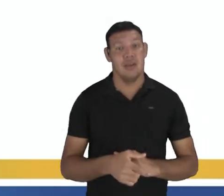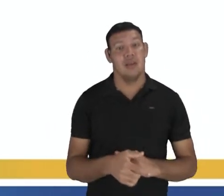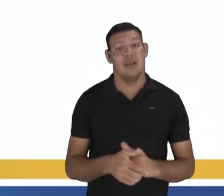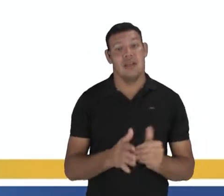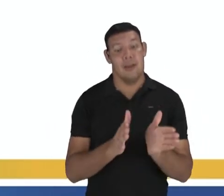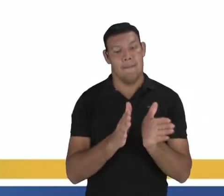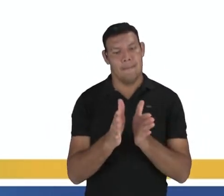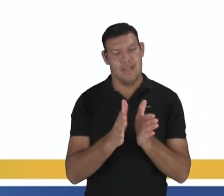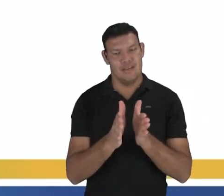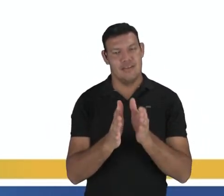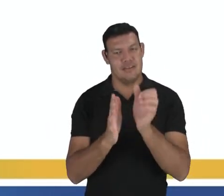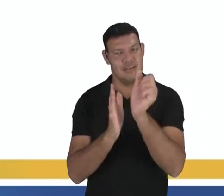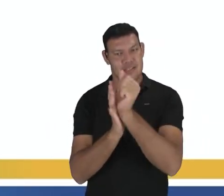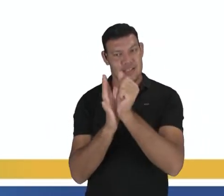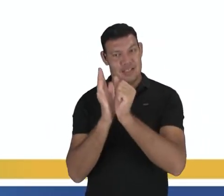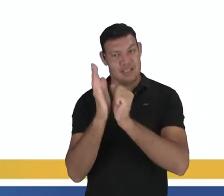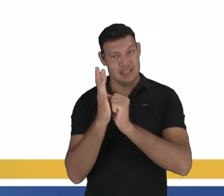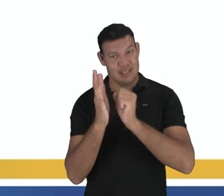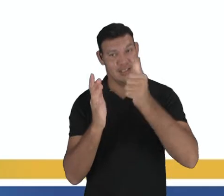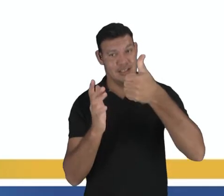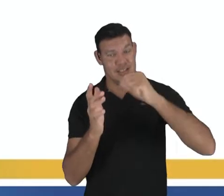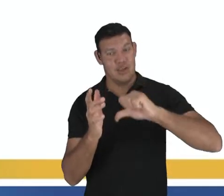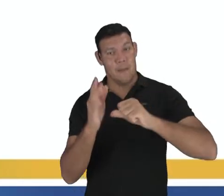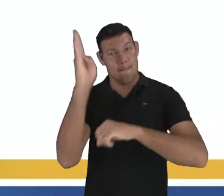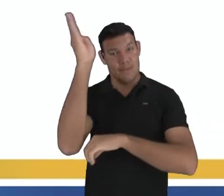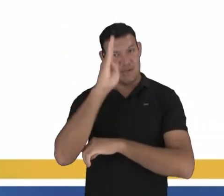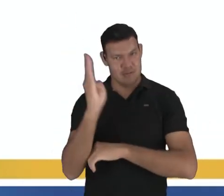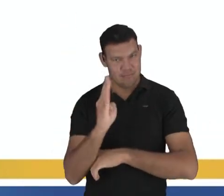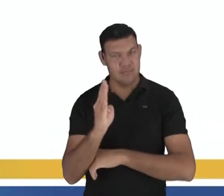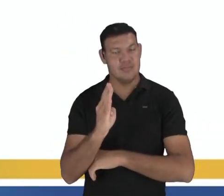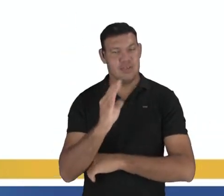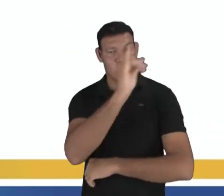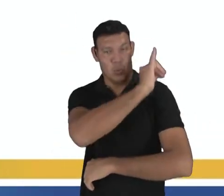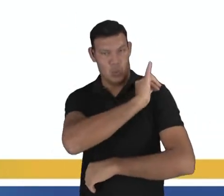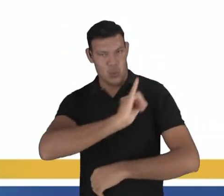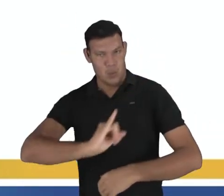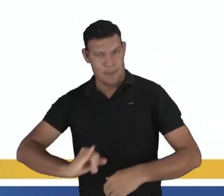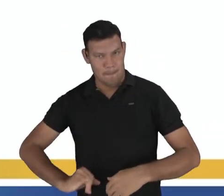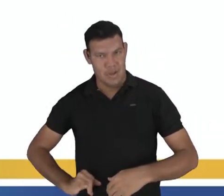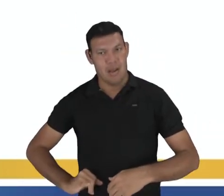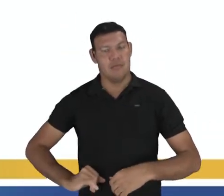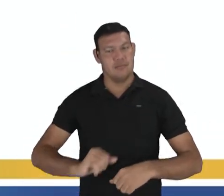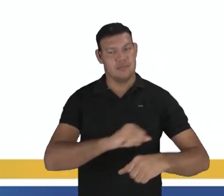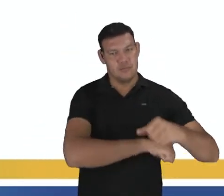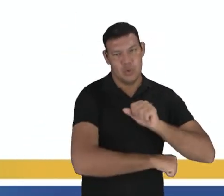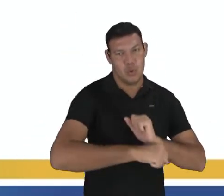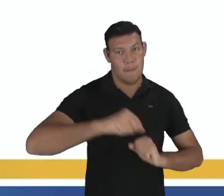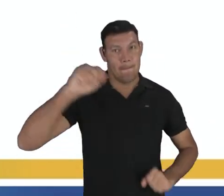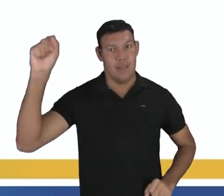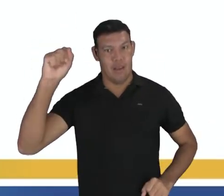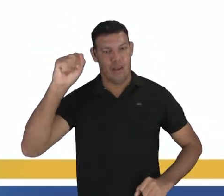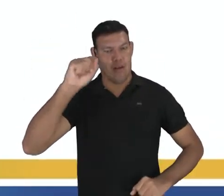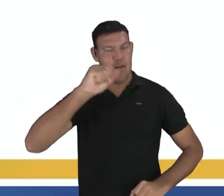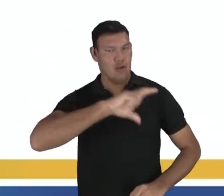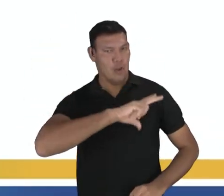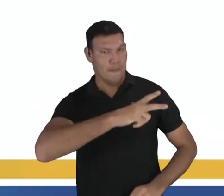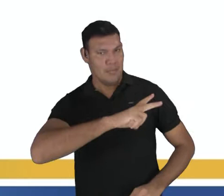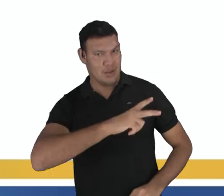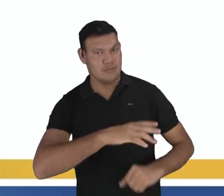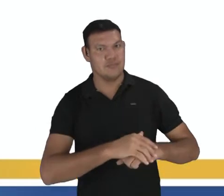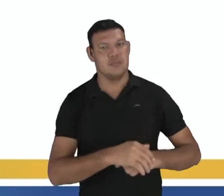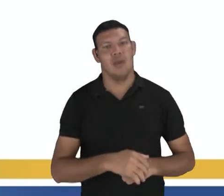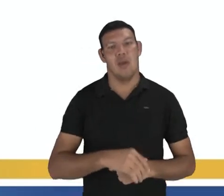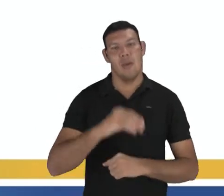o Brasil, então, ele tornara-se um império, né? Independente aí de Portugal, a nossa independência. O país, então,